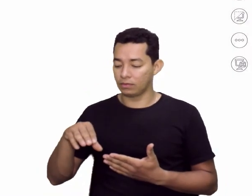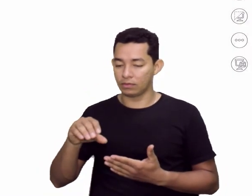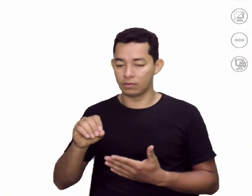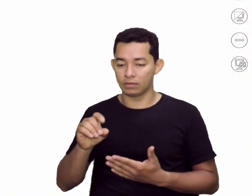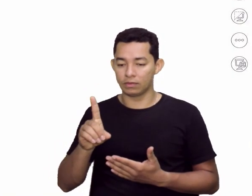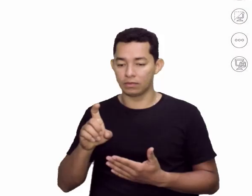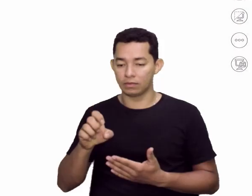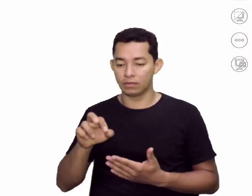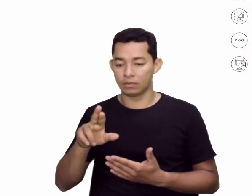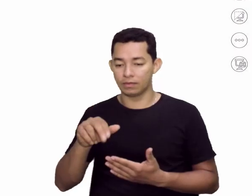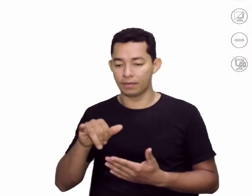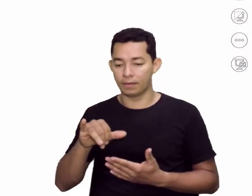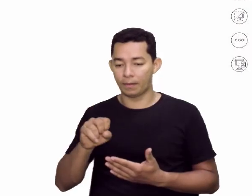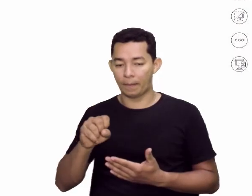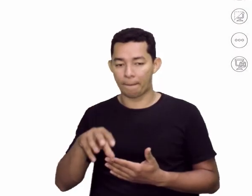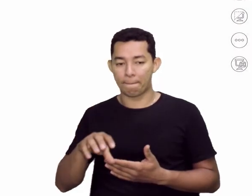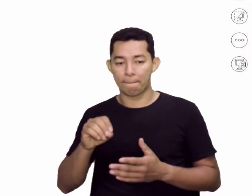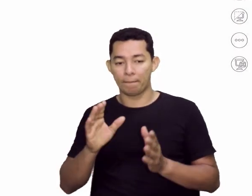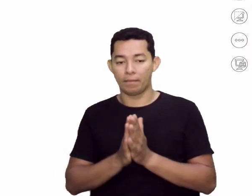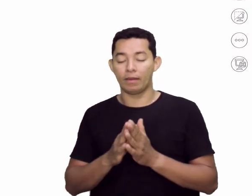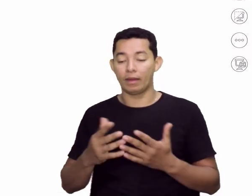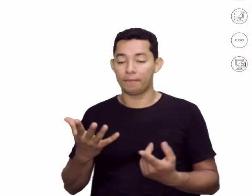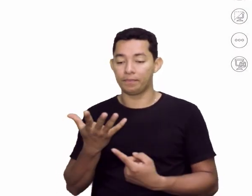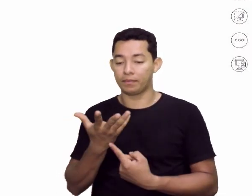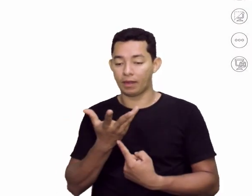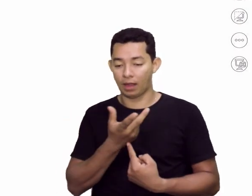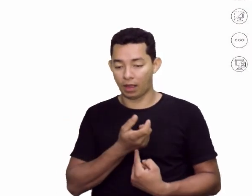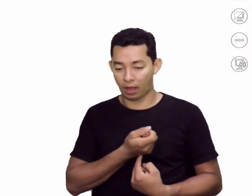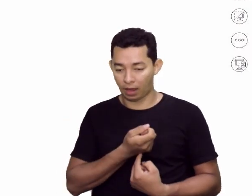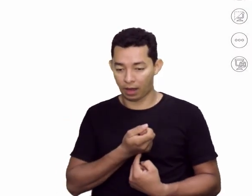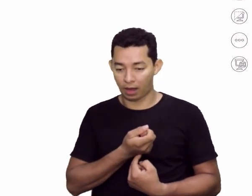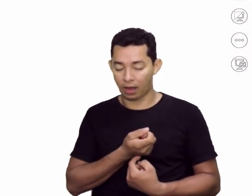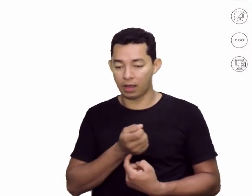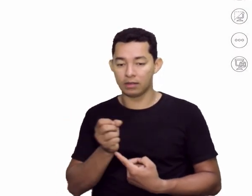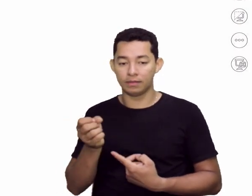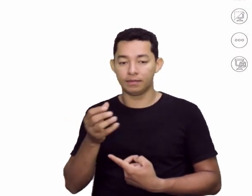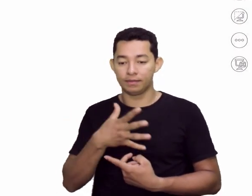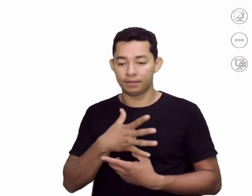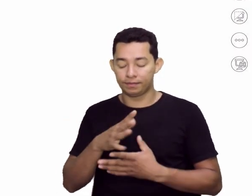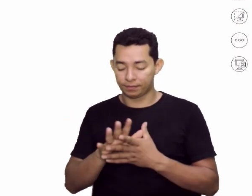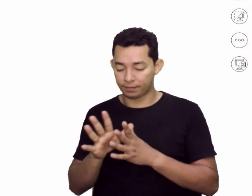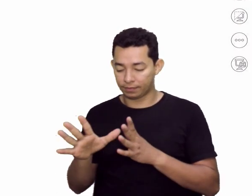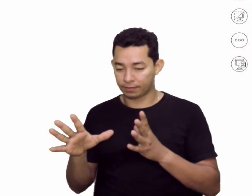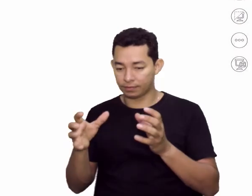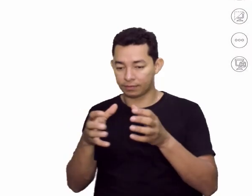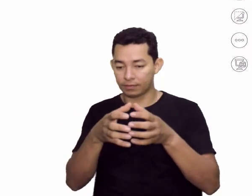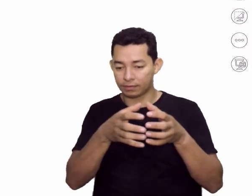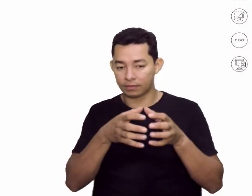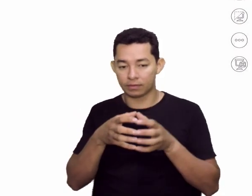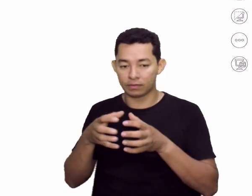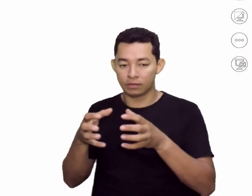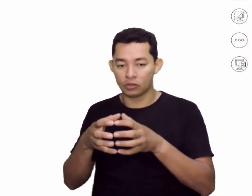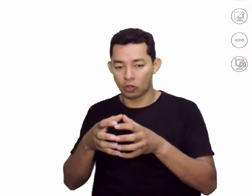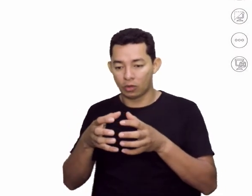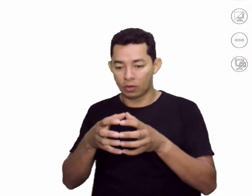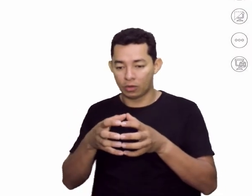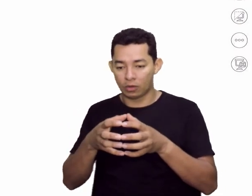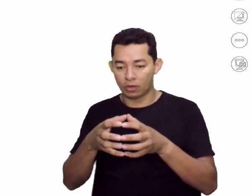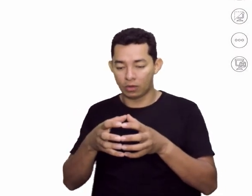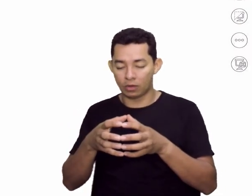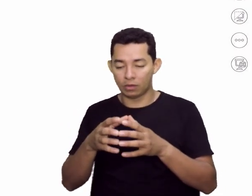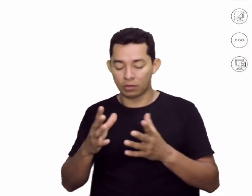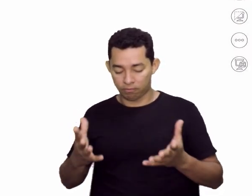A arte moderna é o conjunto de expressões artísticas que surgiu na Europa no final do século